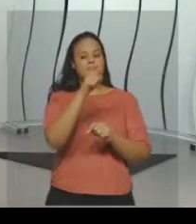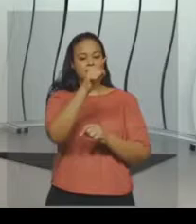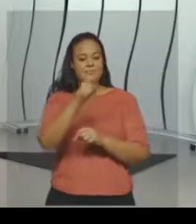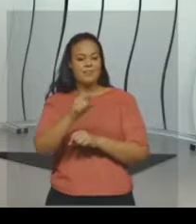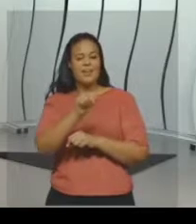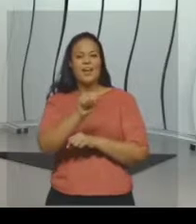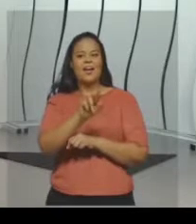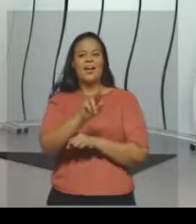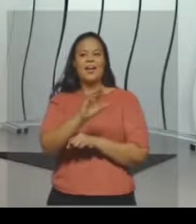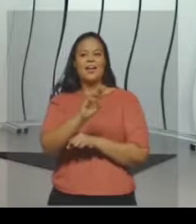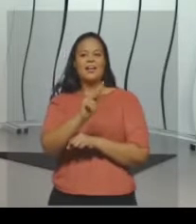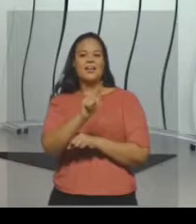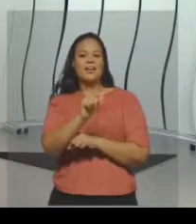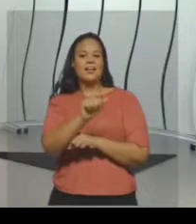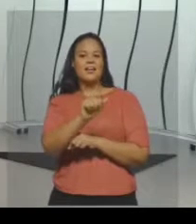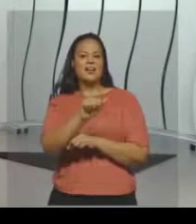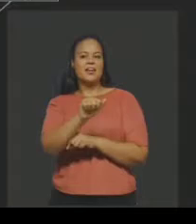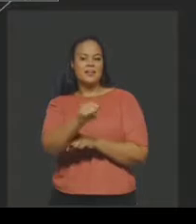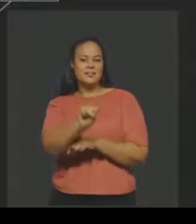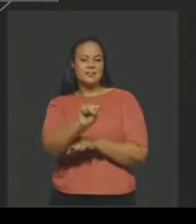bactérias. Repare que a árquea,